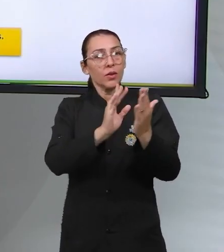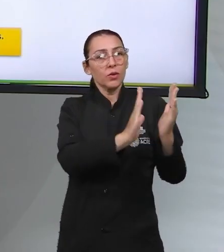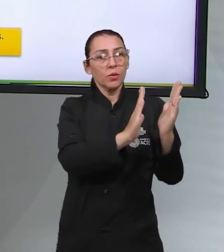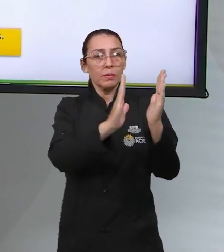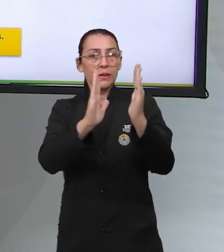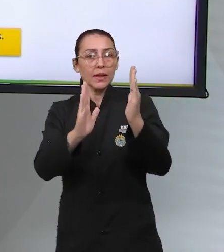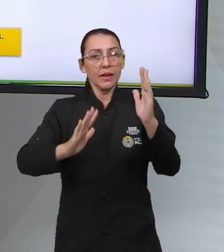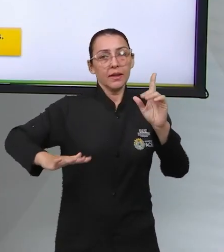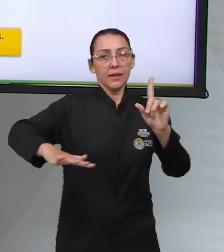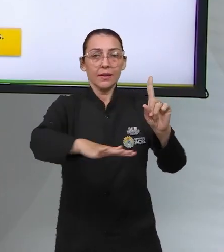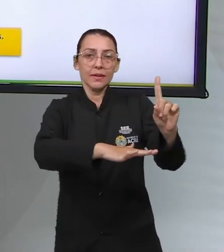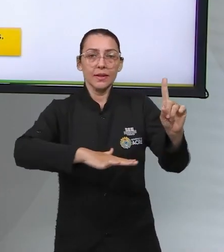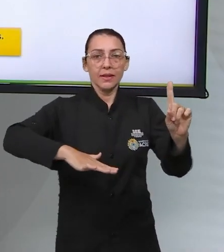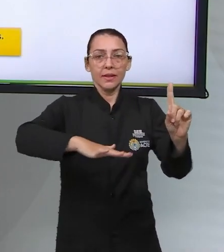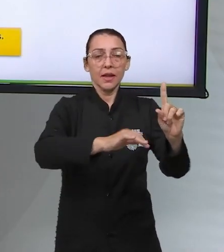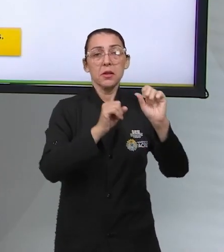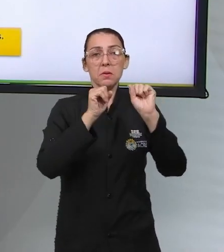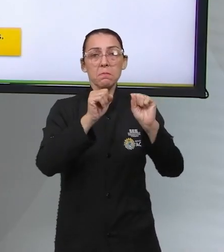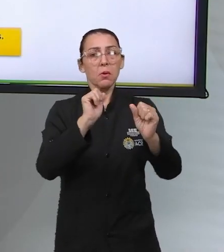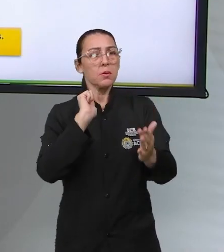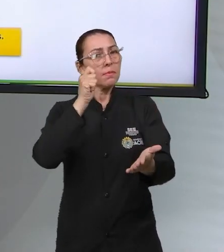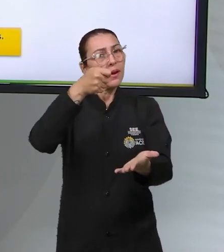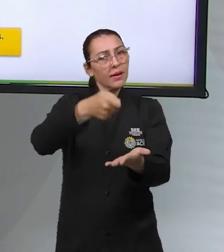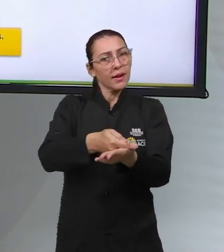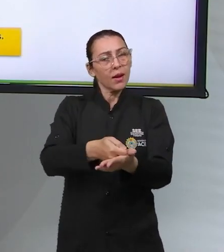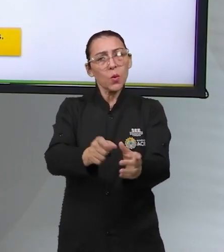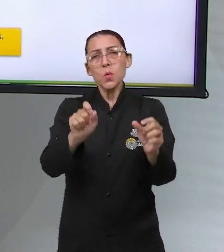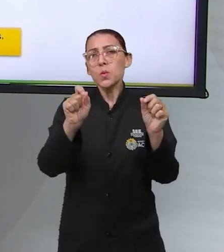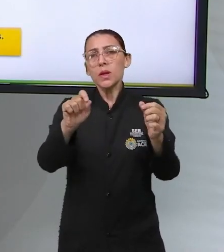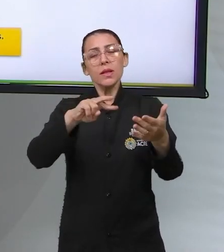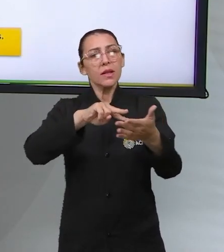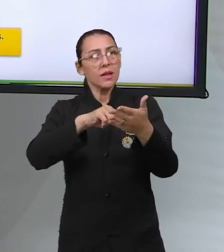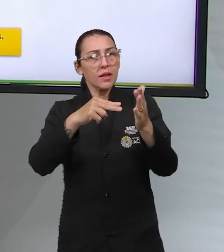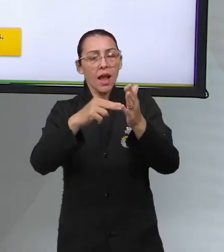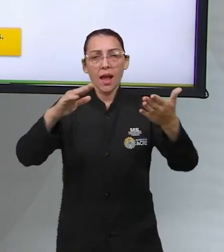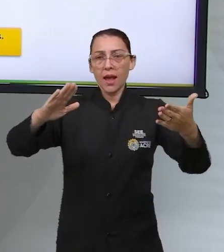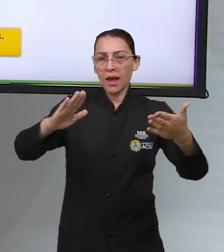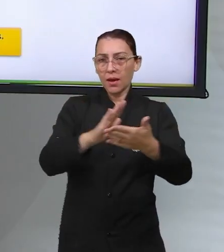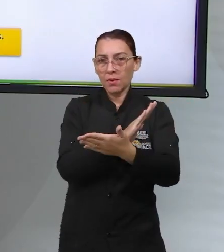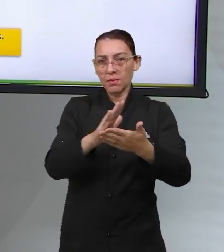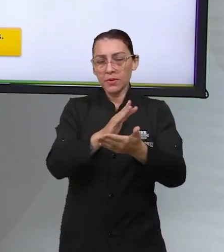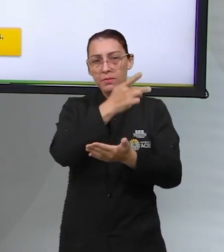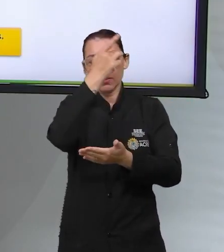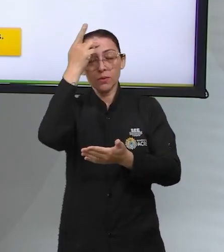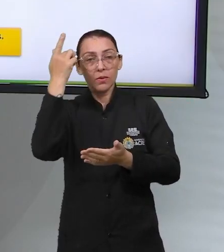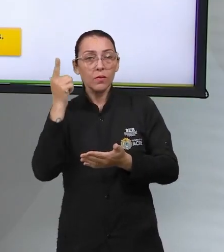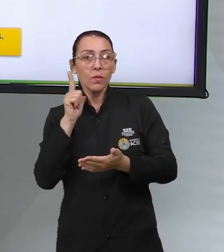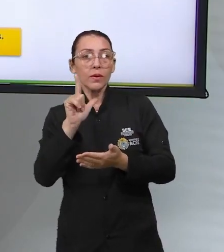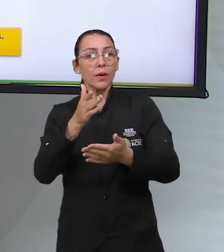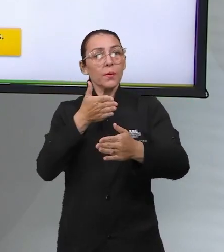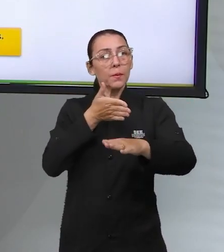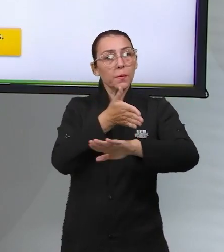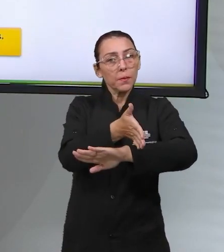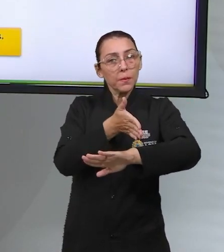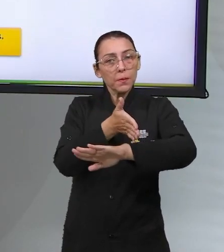parcela da sociedade. O que é que eu estou querendo dizer com isso? Que algumas pessoas elas conseguem frequentar com